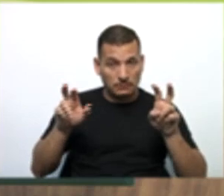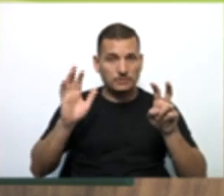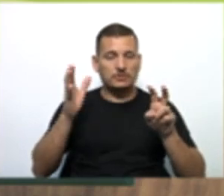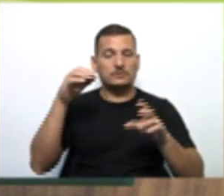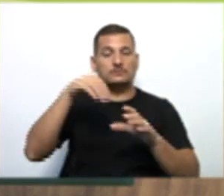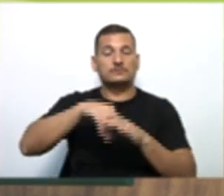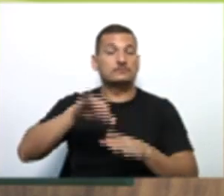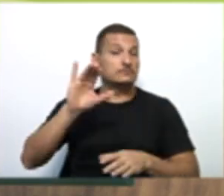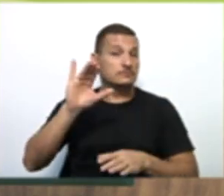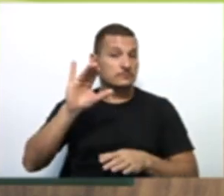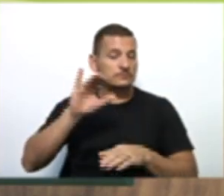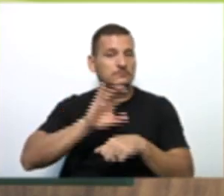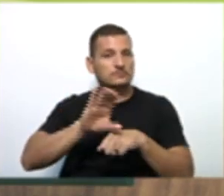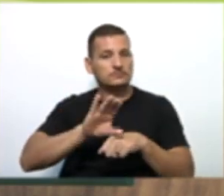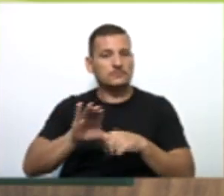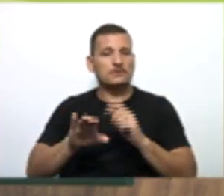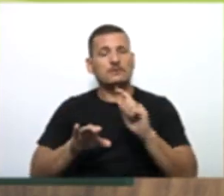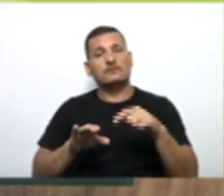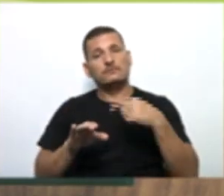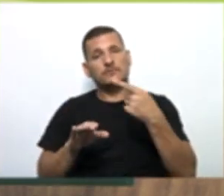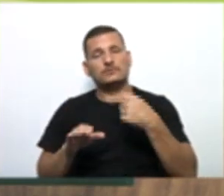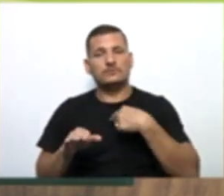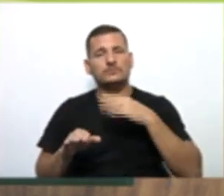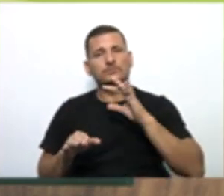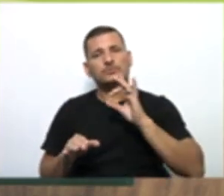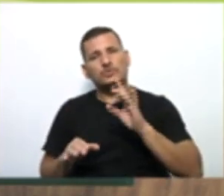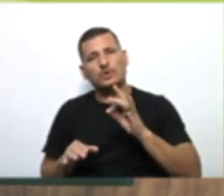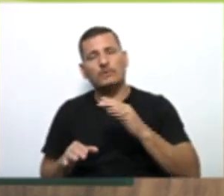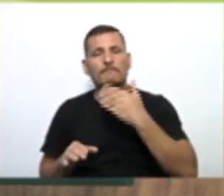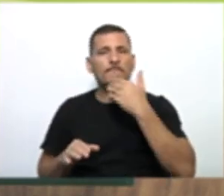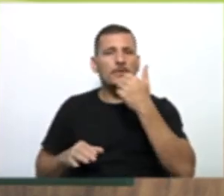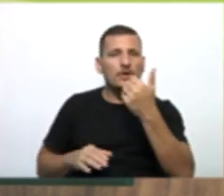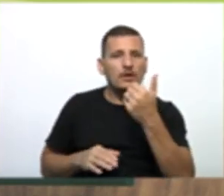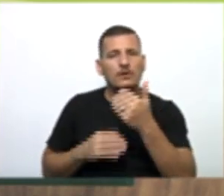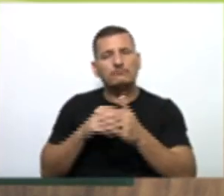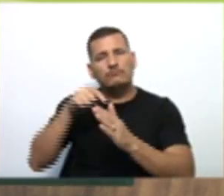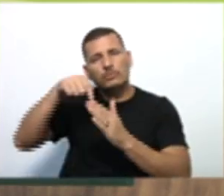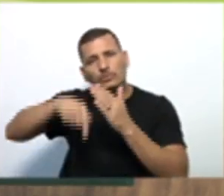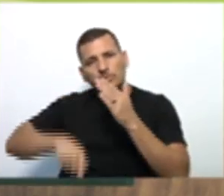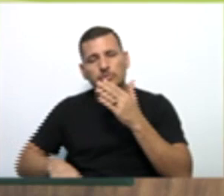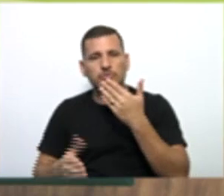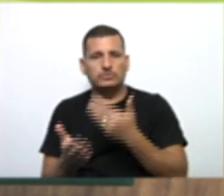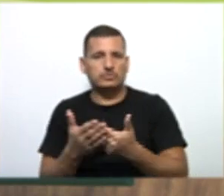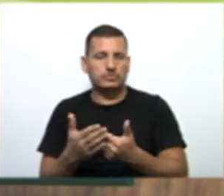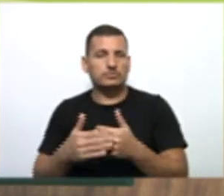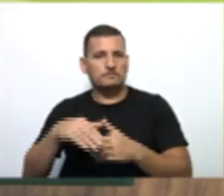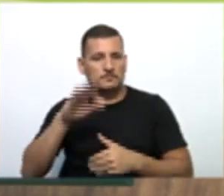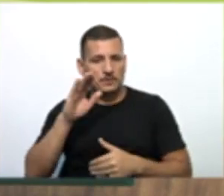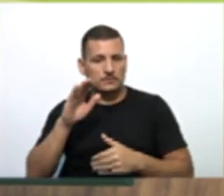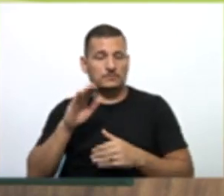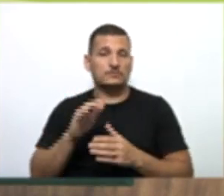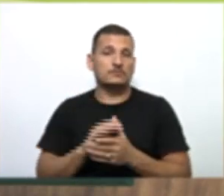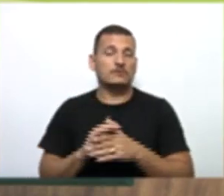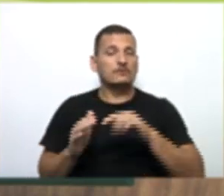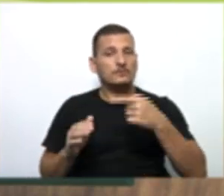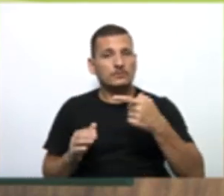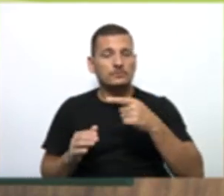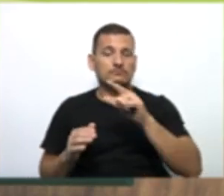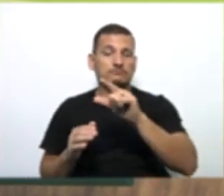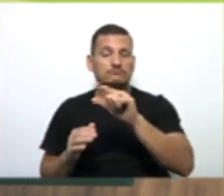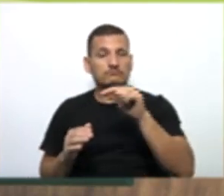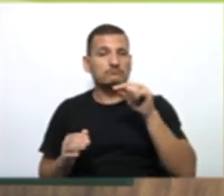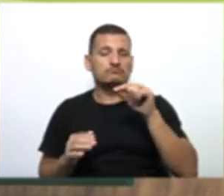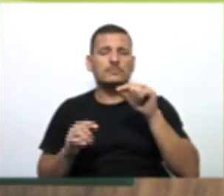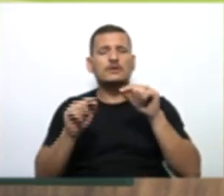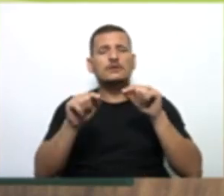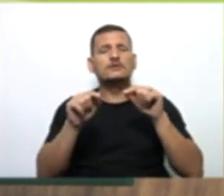Ciências Sociais. Depois eu só fui aperfeiçoando, estudando cada vez mais essa temática. E aí eu defini um problema, uma pesquisa. O